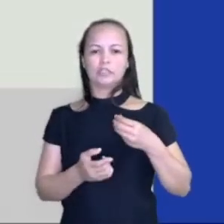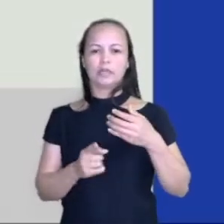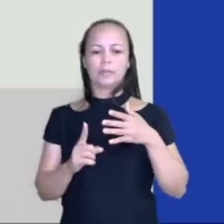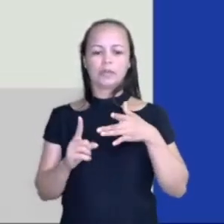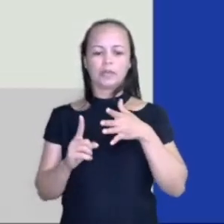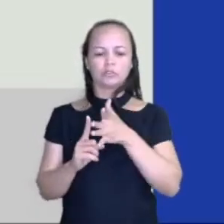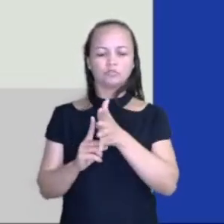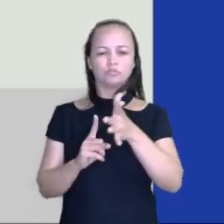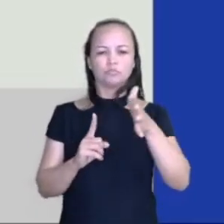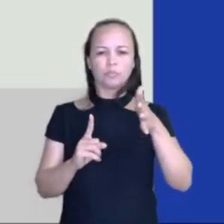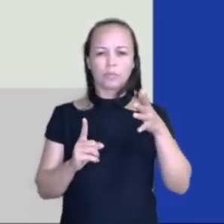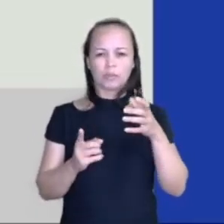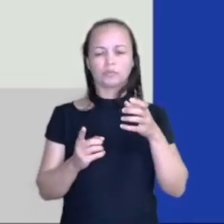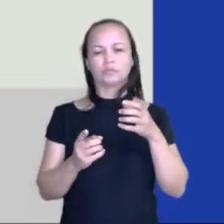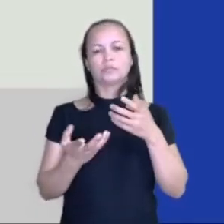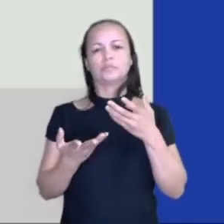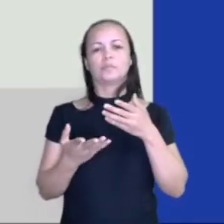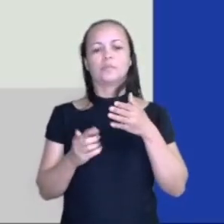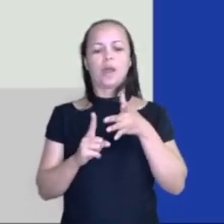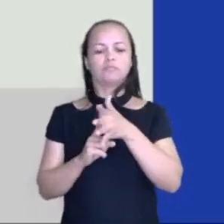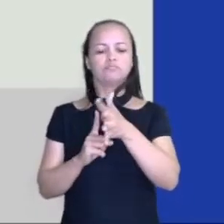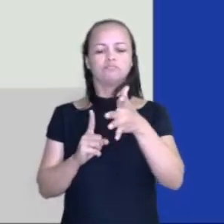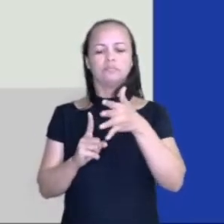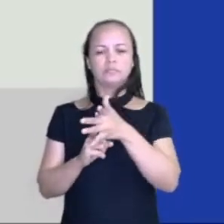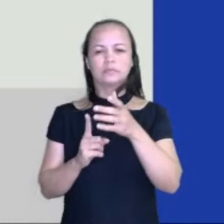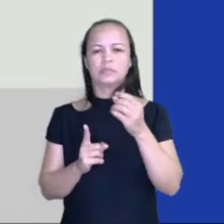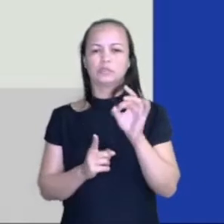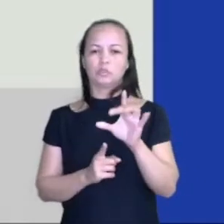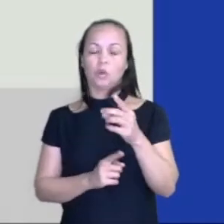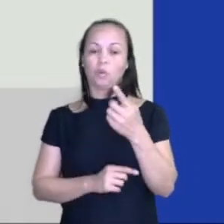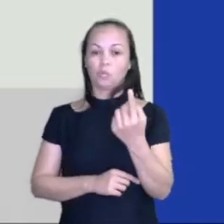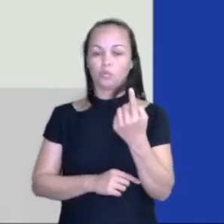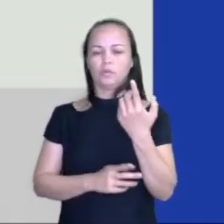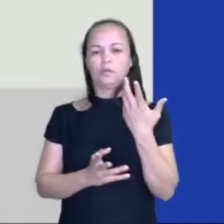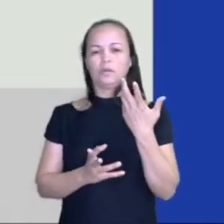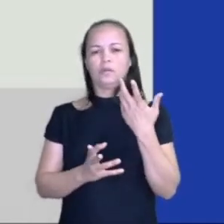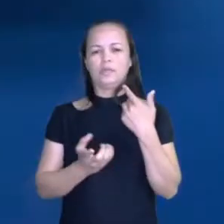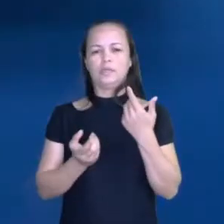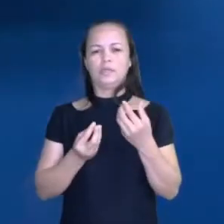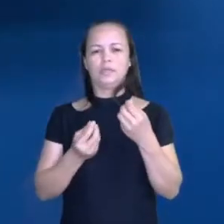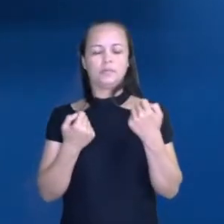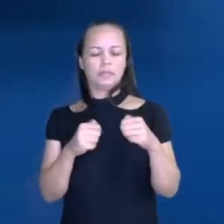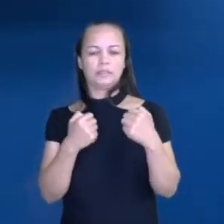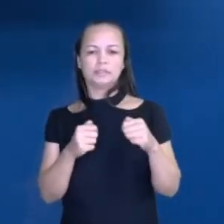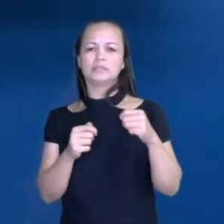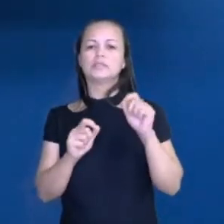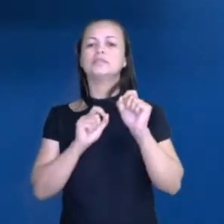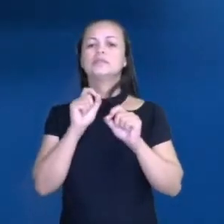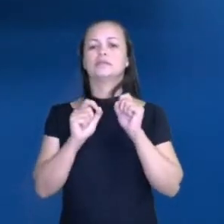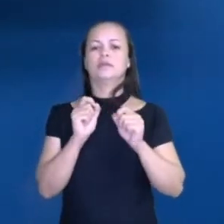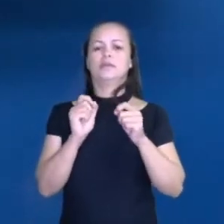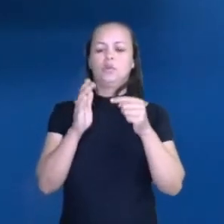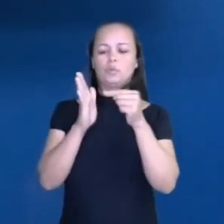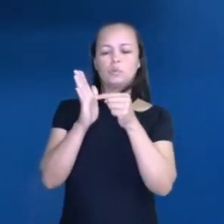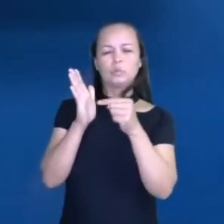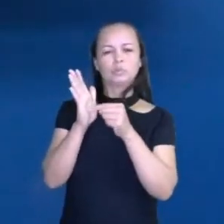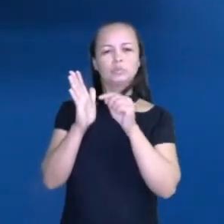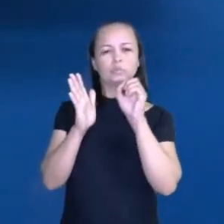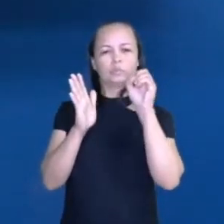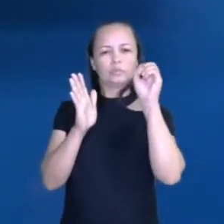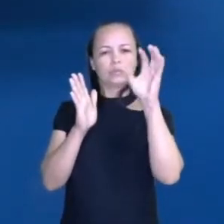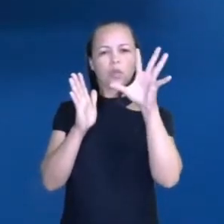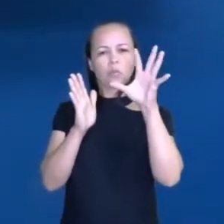percurso para energia seguir e apenas necessário um interruptor eu posso ligar